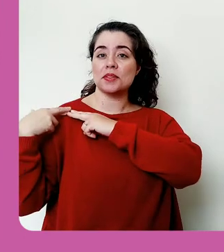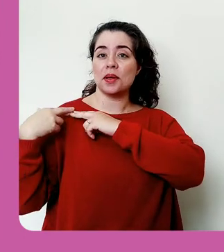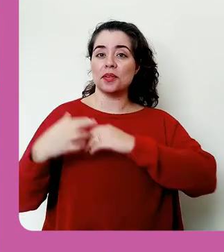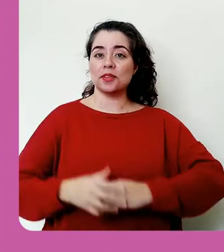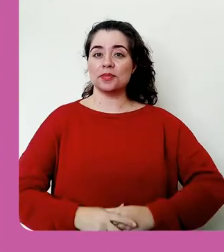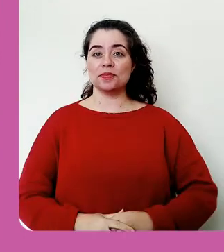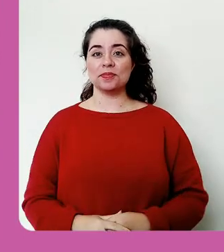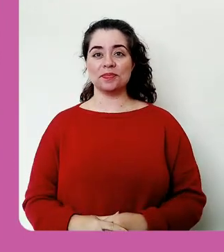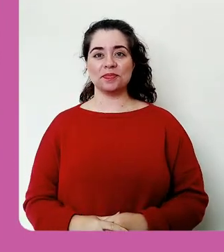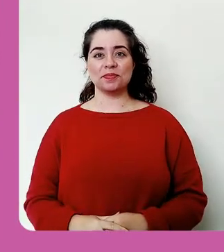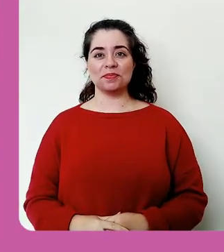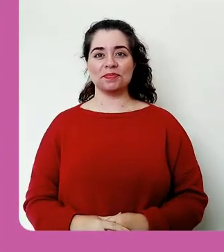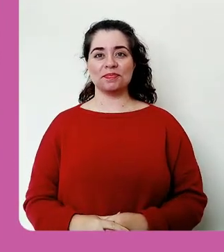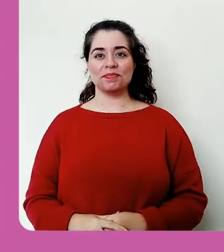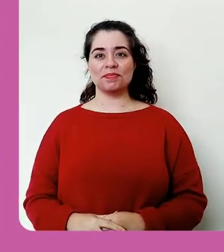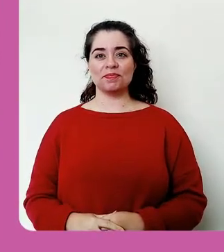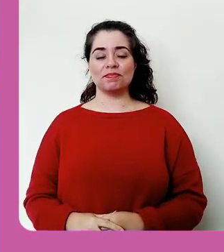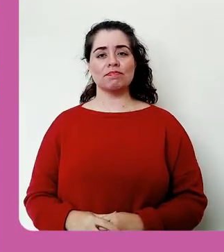Somos responsáveis.